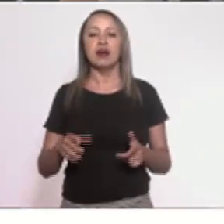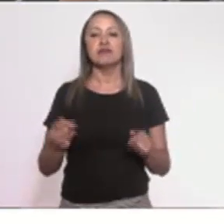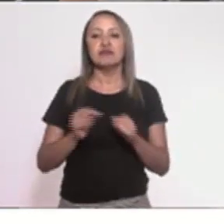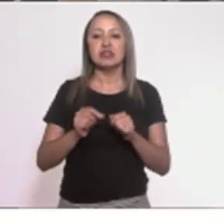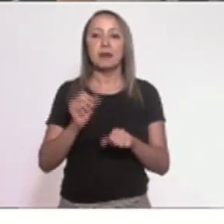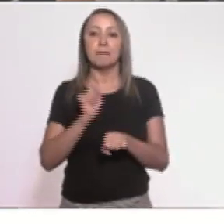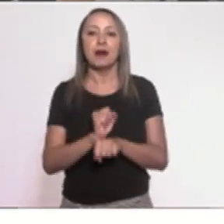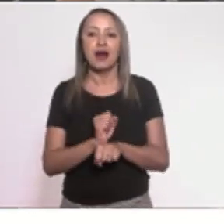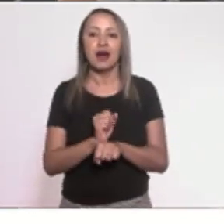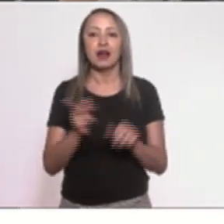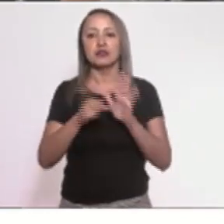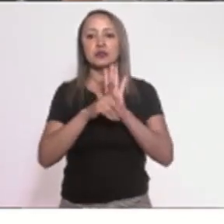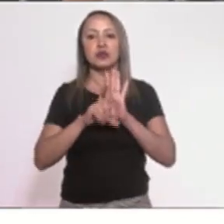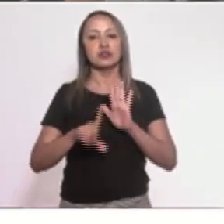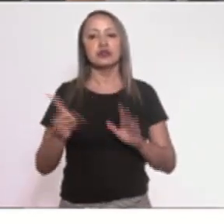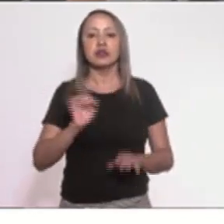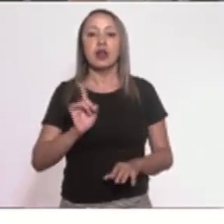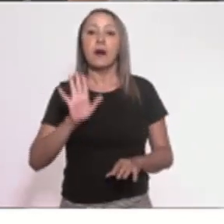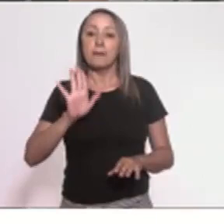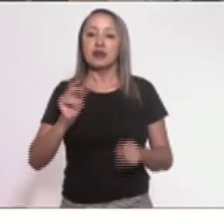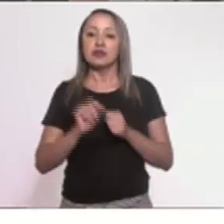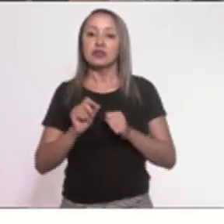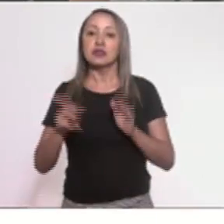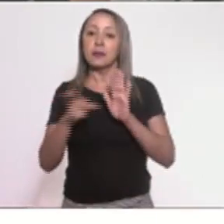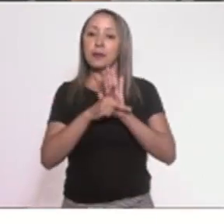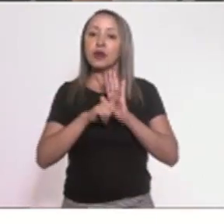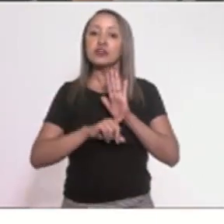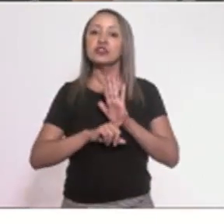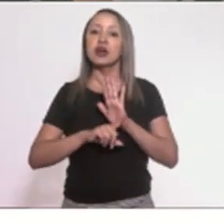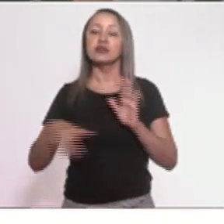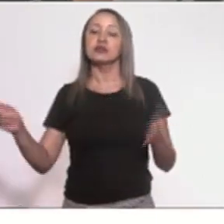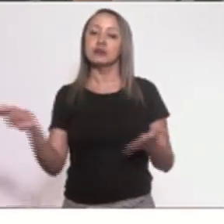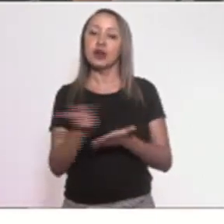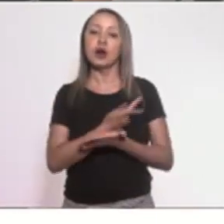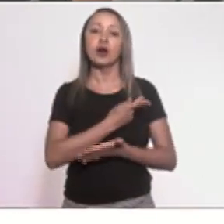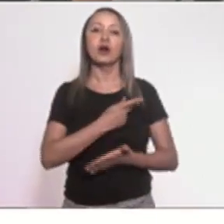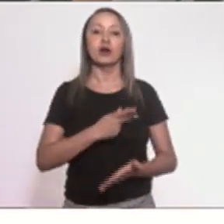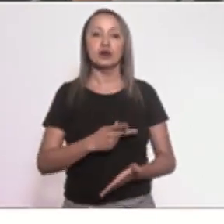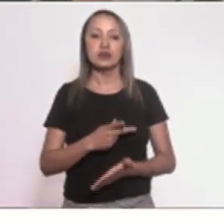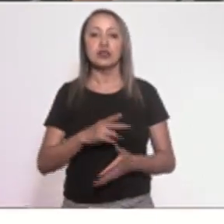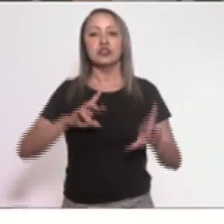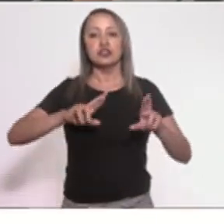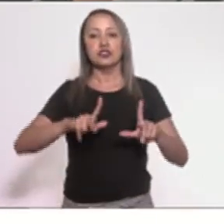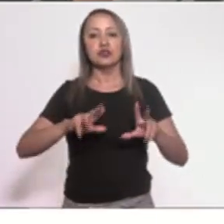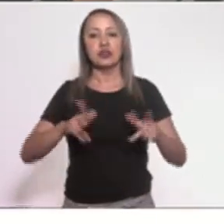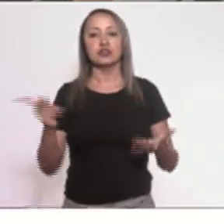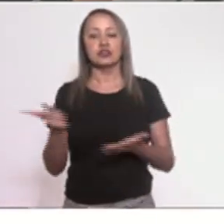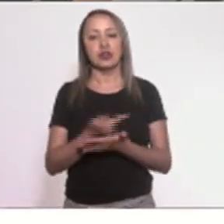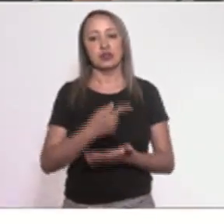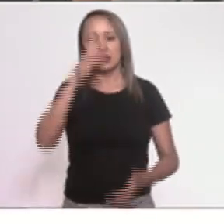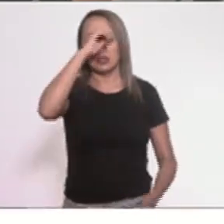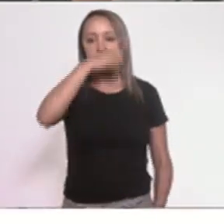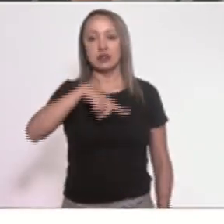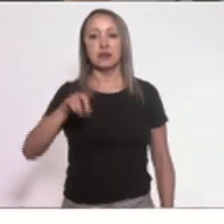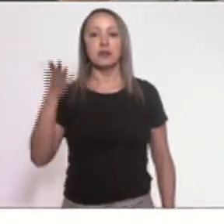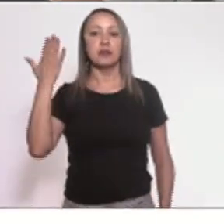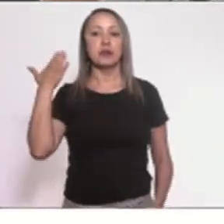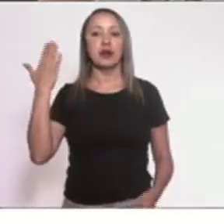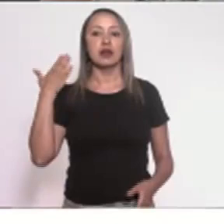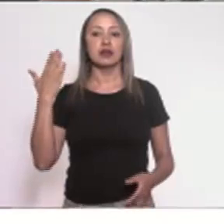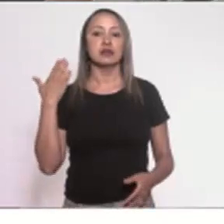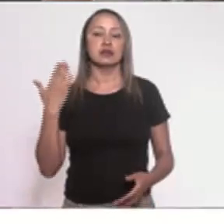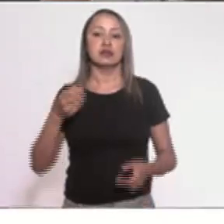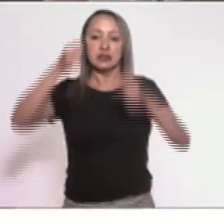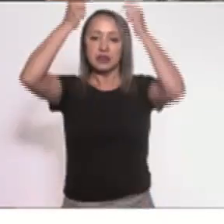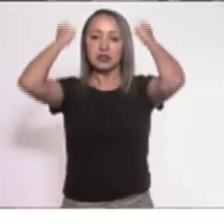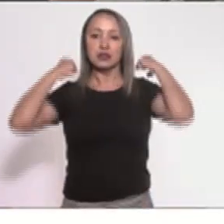mas fazer com que eles aconteçam, colocando também a divergência que é devida. Diferente do que aconteceu na semana passada, com a